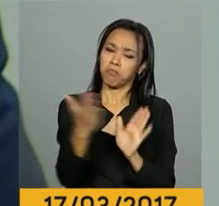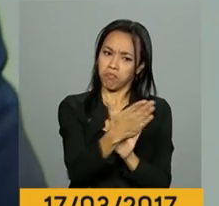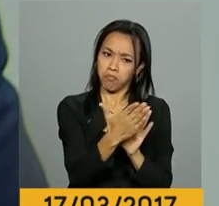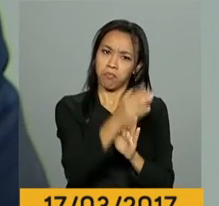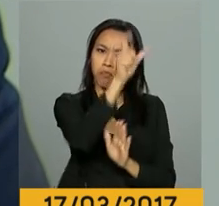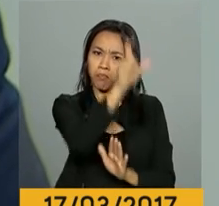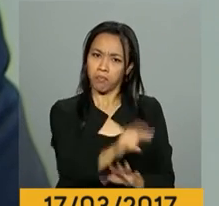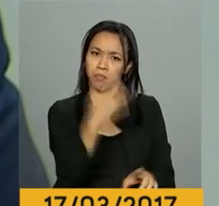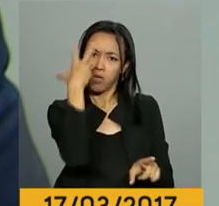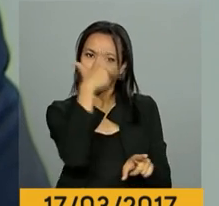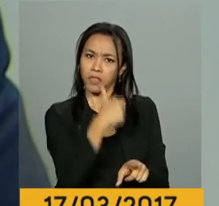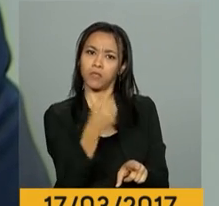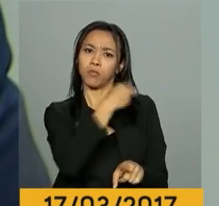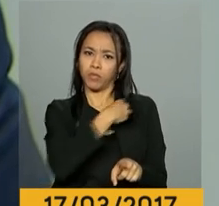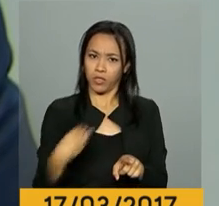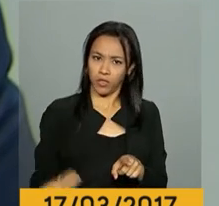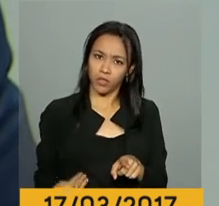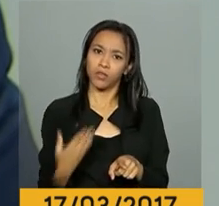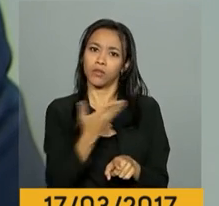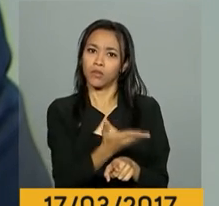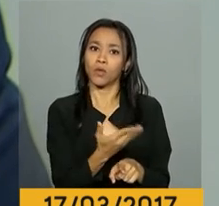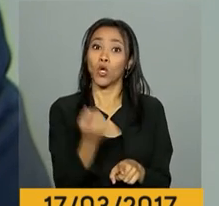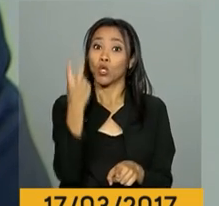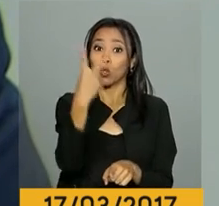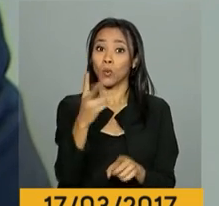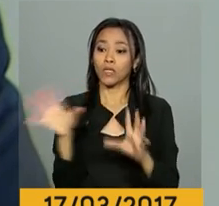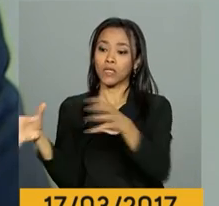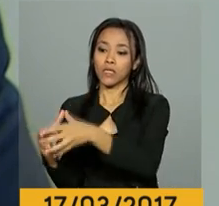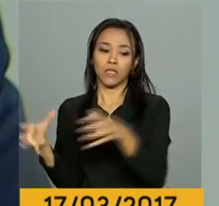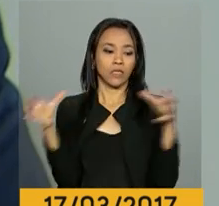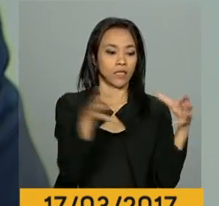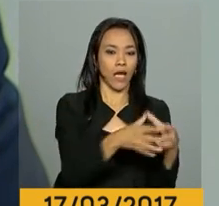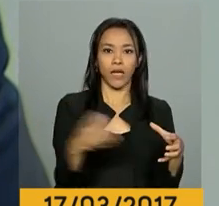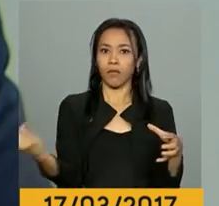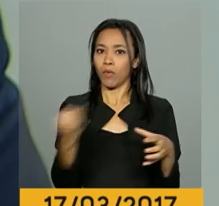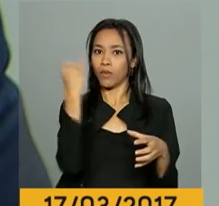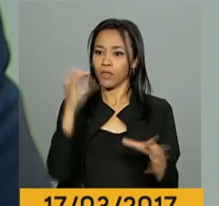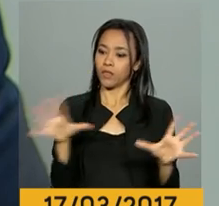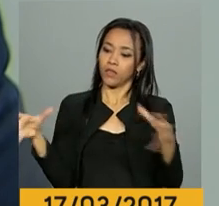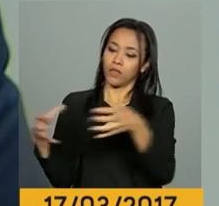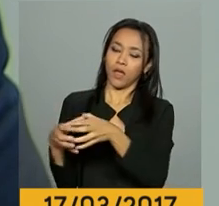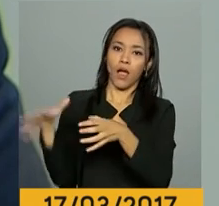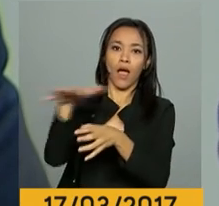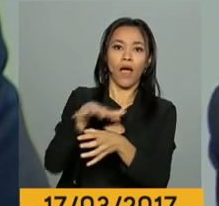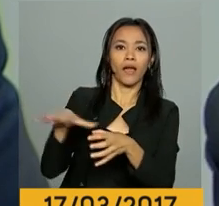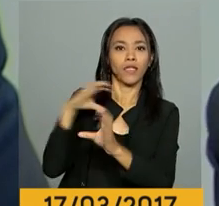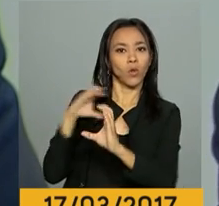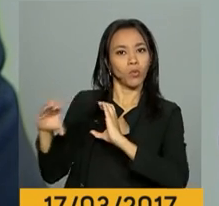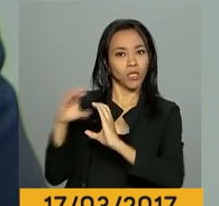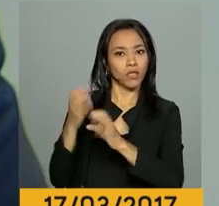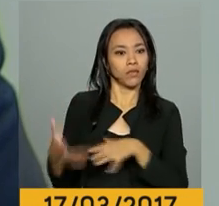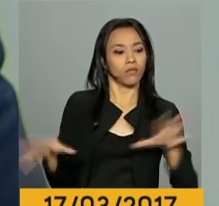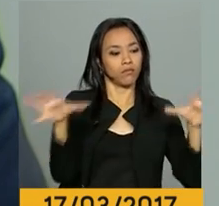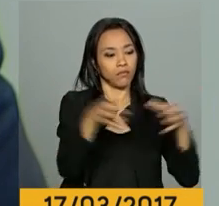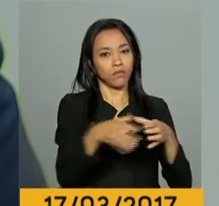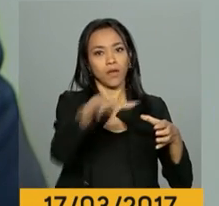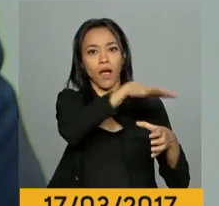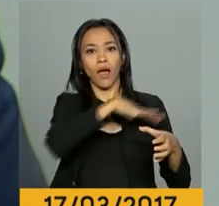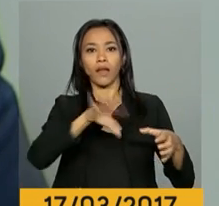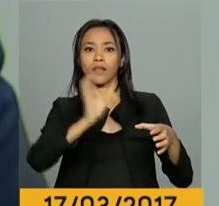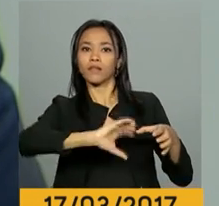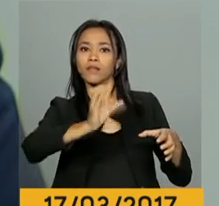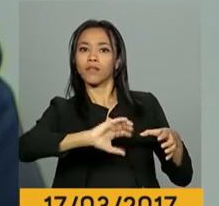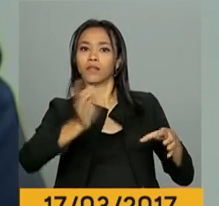trabalho, porque pegou, Robson, dois setores importantíssimos, o setor da comunicações e o setor da